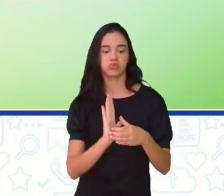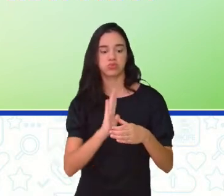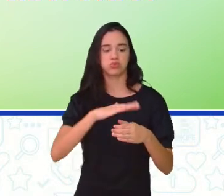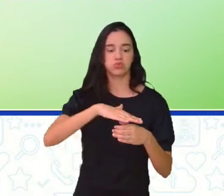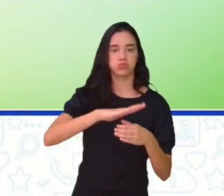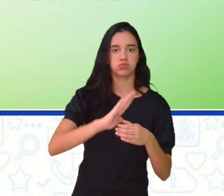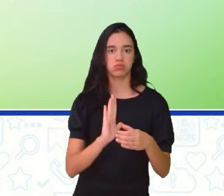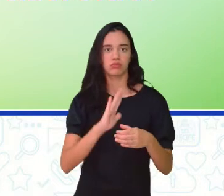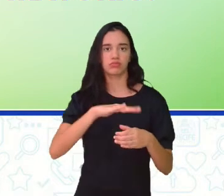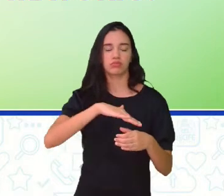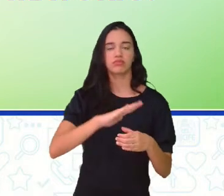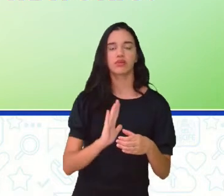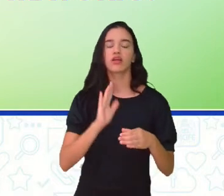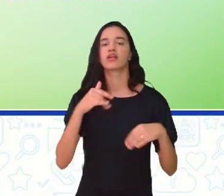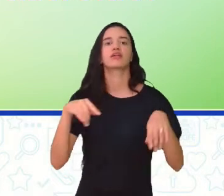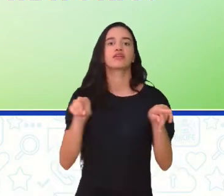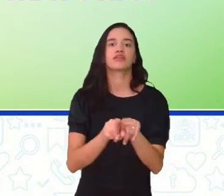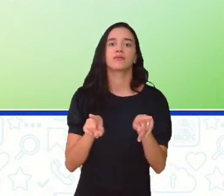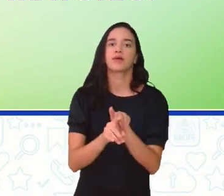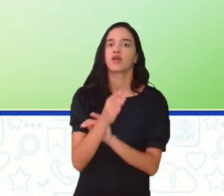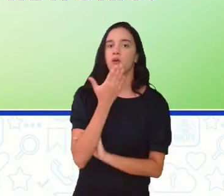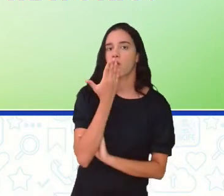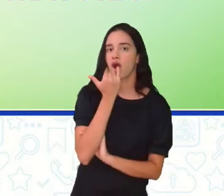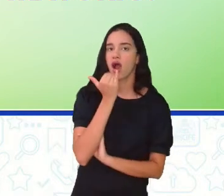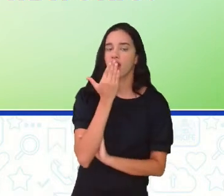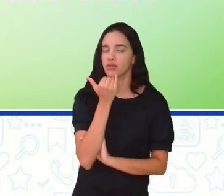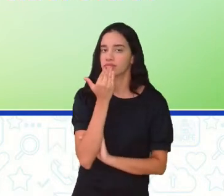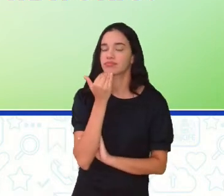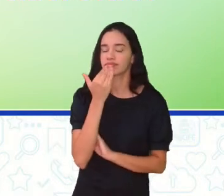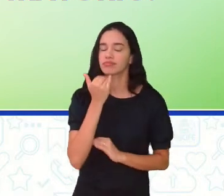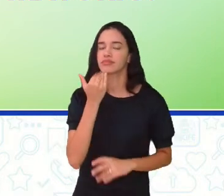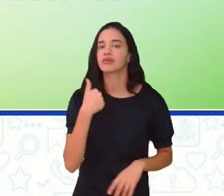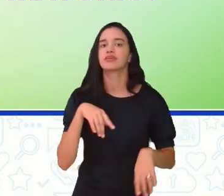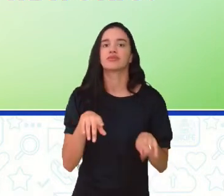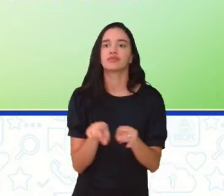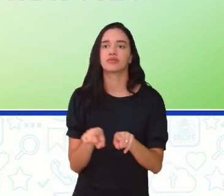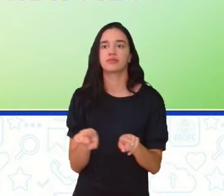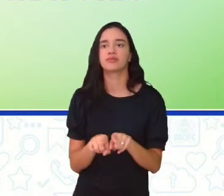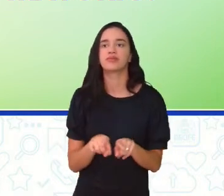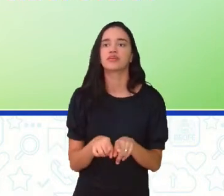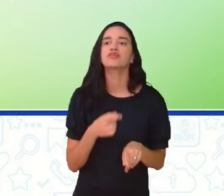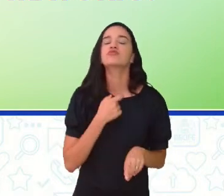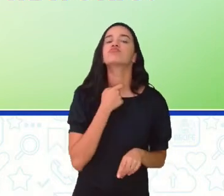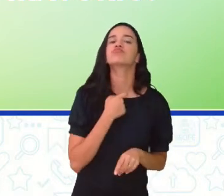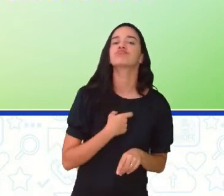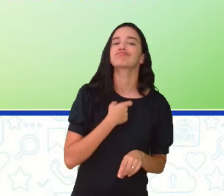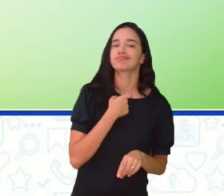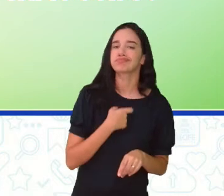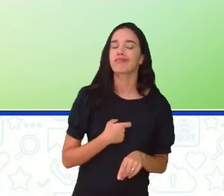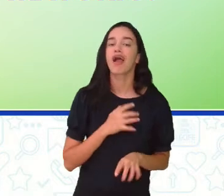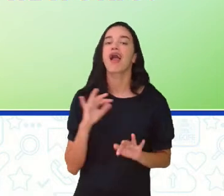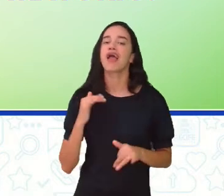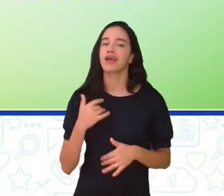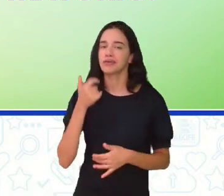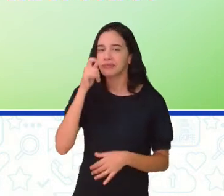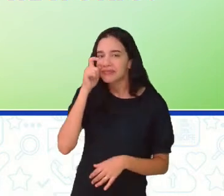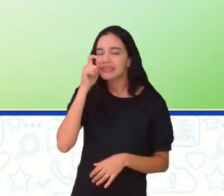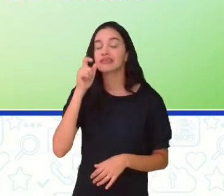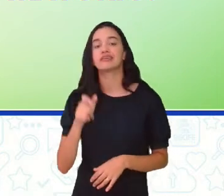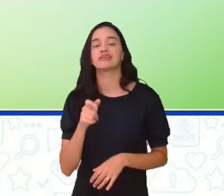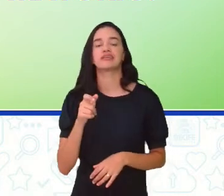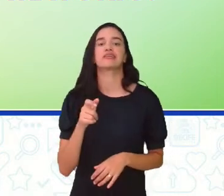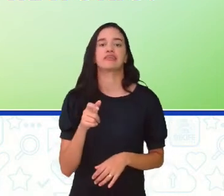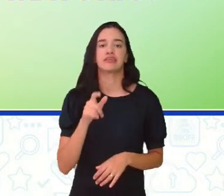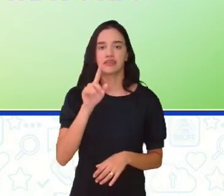da faringe, e o alimento vai a questão do esôfago. Então, aí é muito interessante a